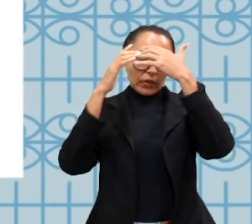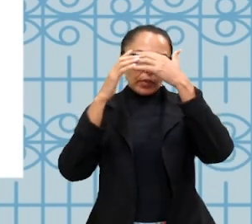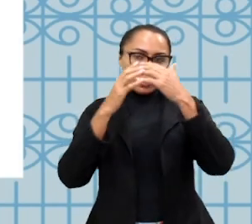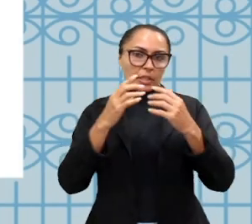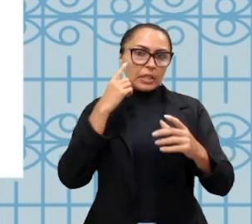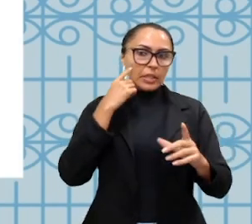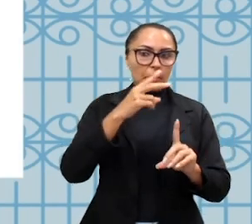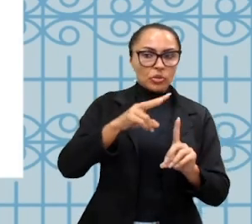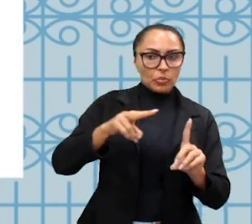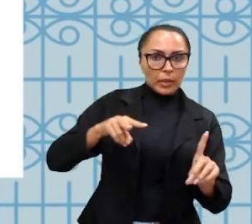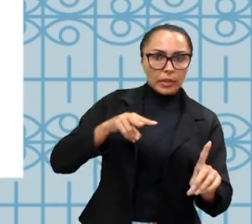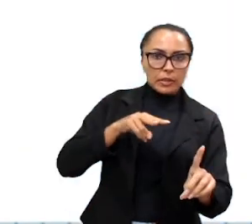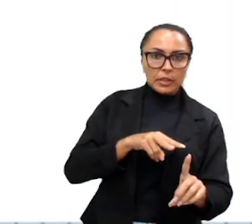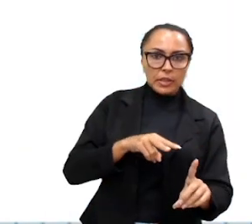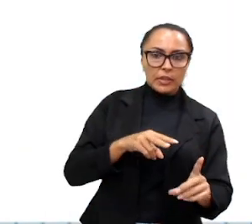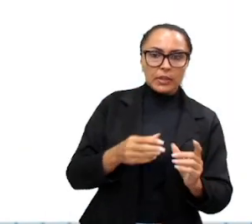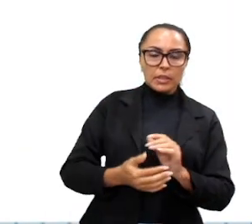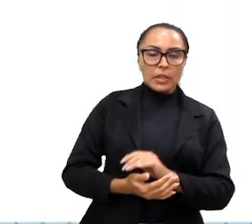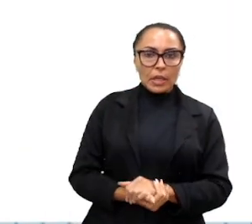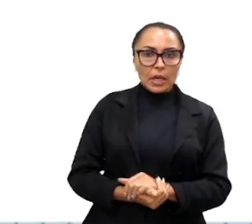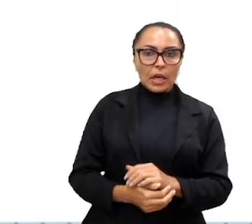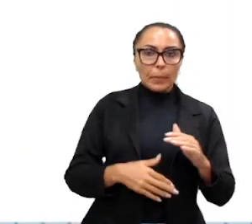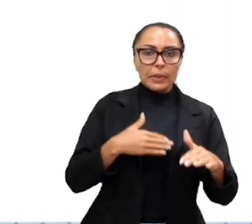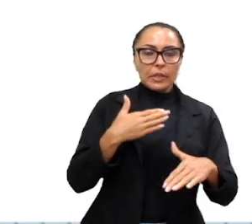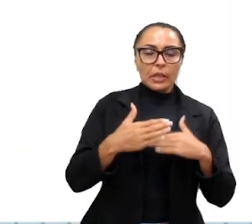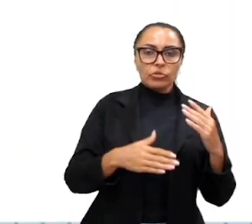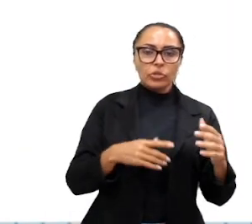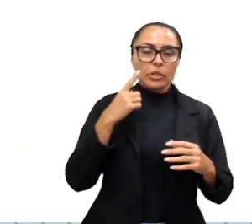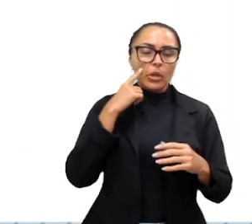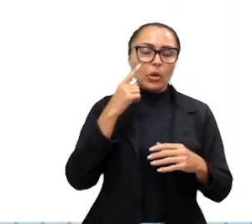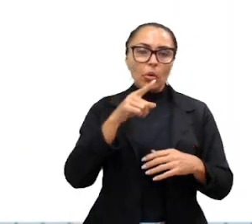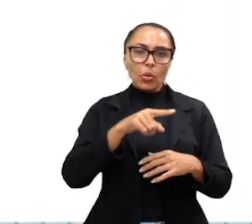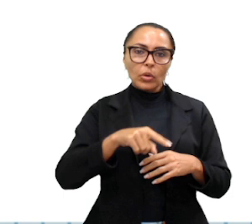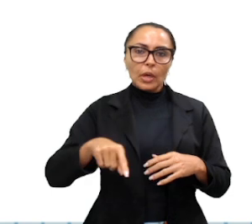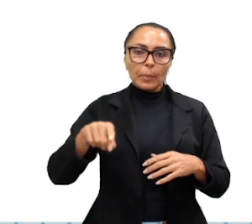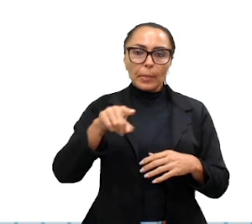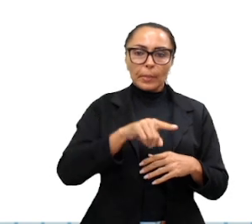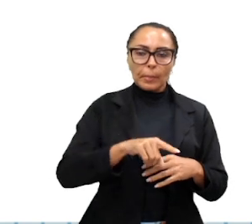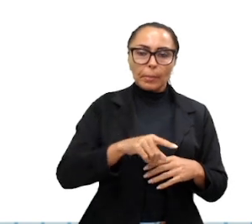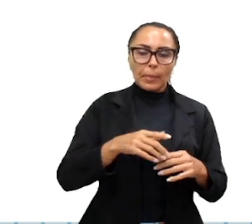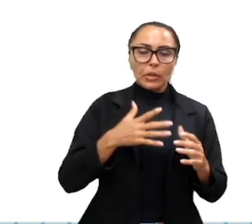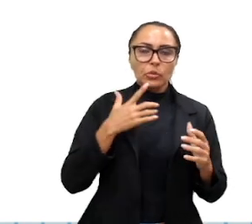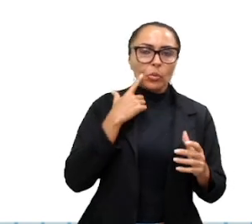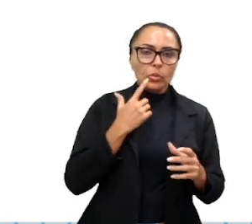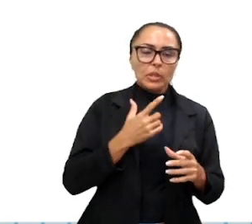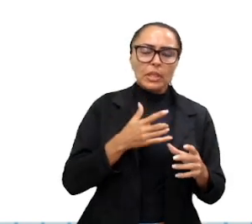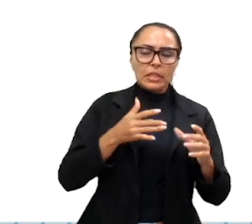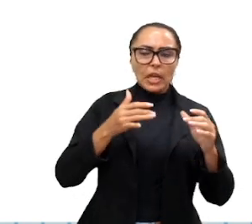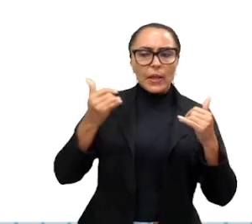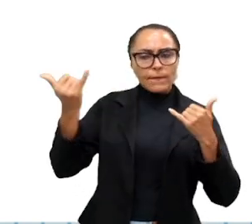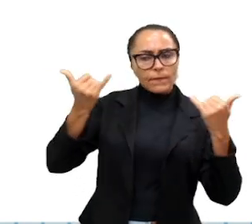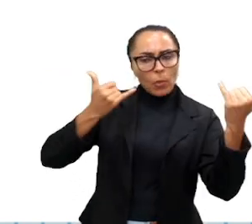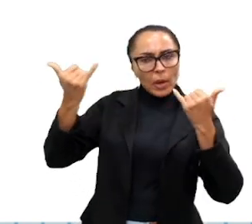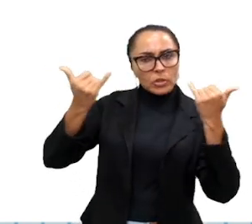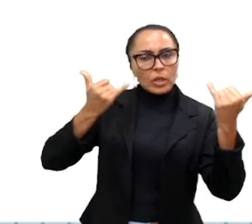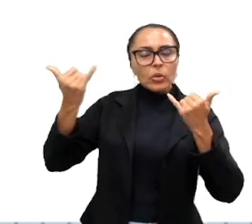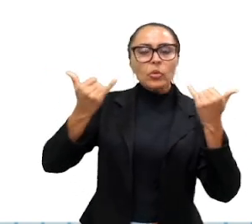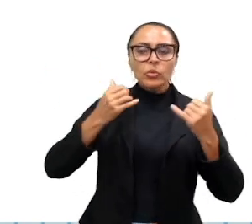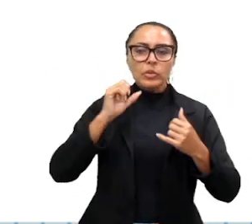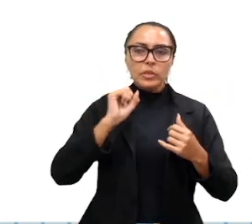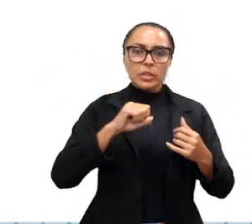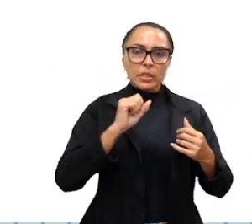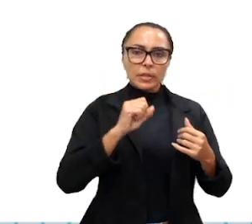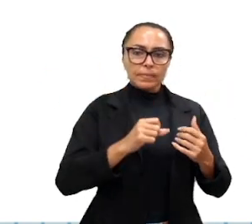perspectiva, à medida que a gente olha para todo esse bombardeio de informações que são lançados o tempo todo